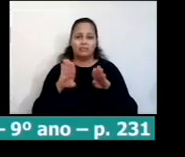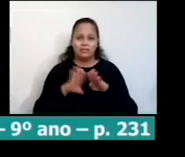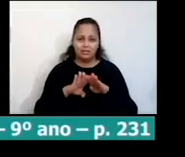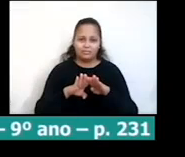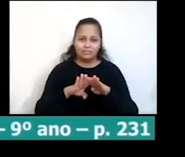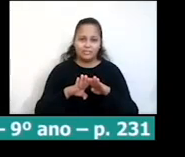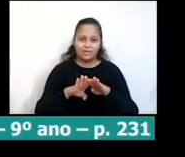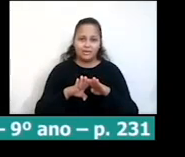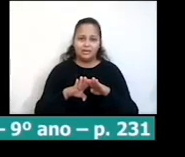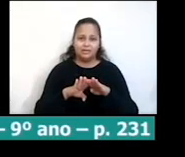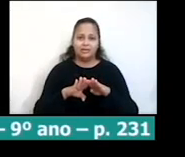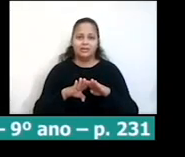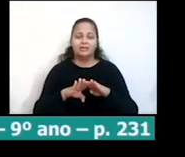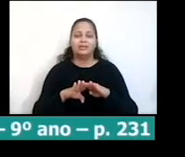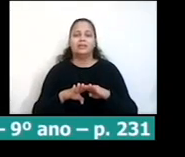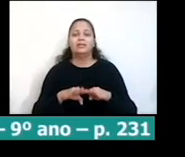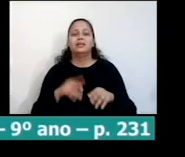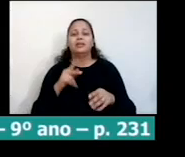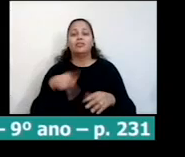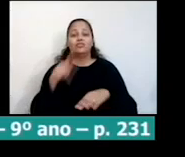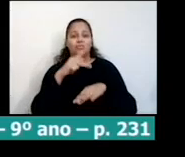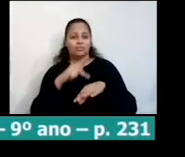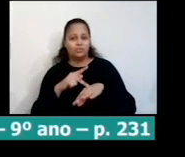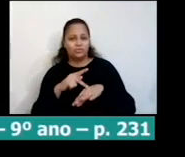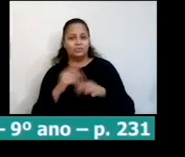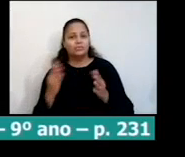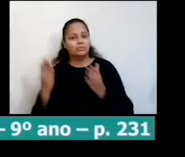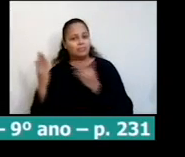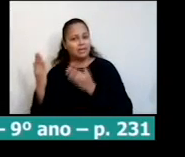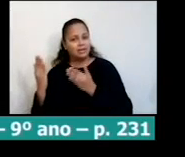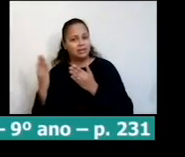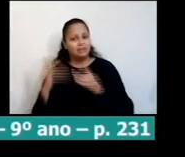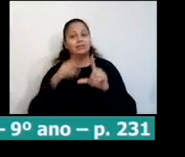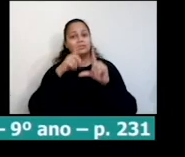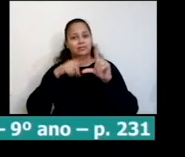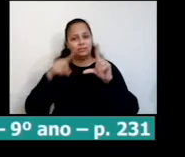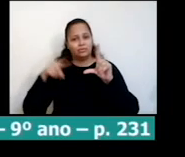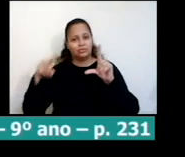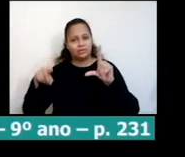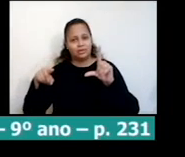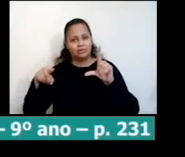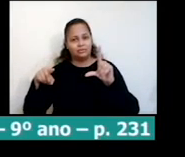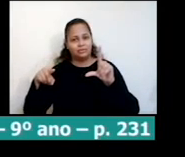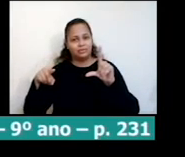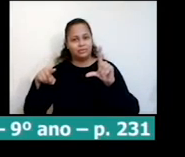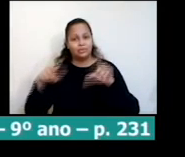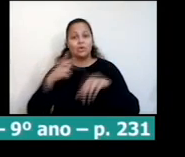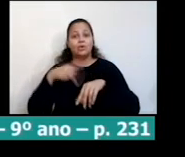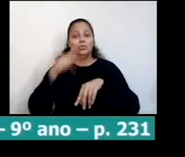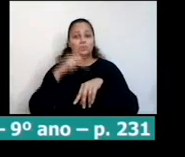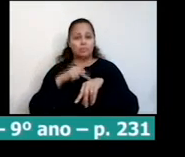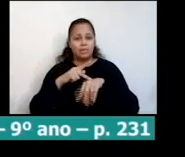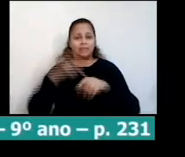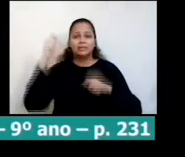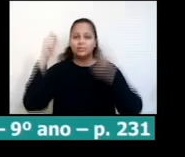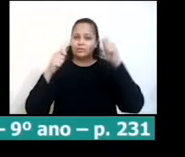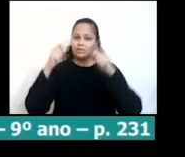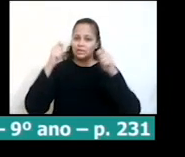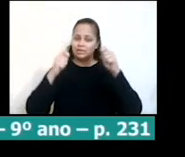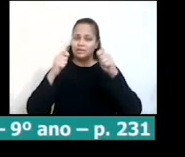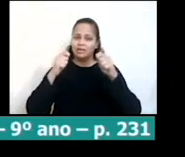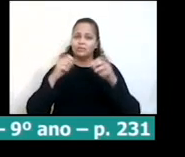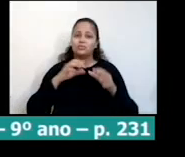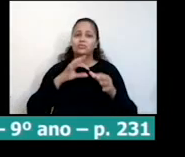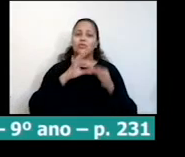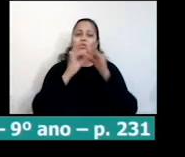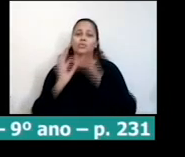Sul, 0,48, Taiwan, 0,17 e Japão, 0,21. São os países ali industrializados da